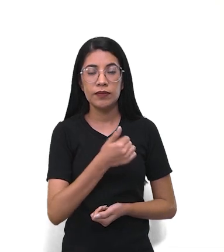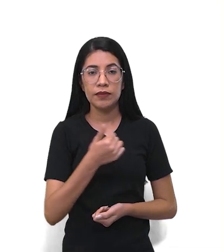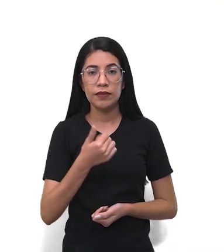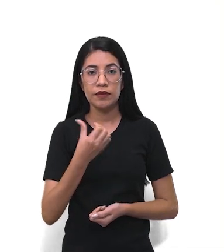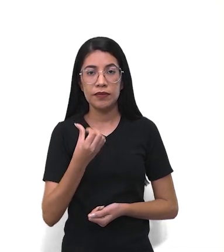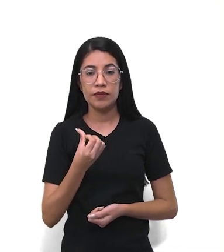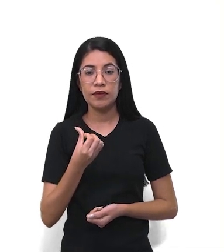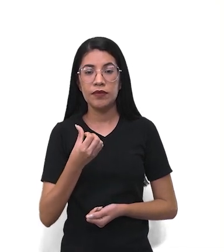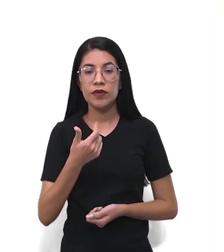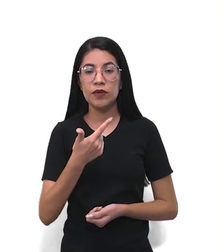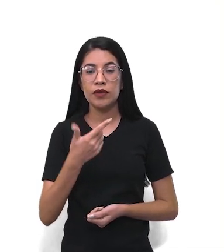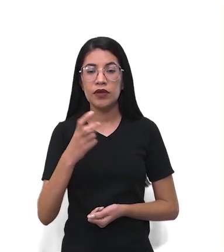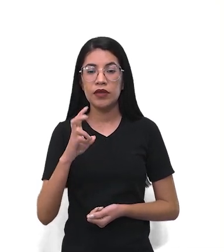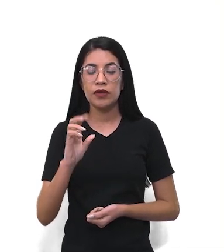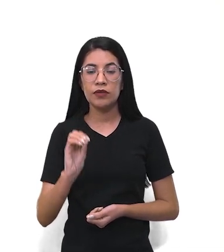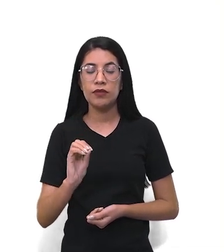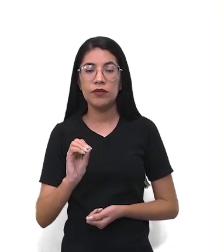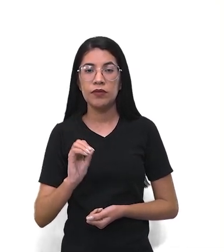116.250.